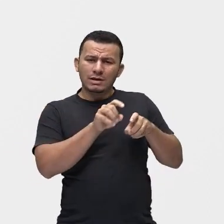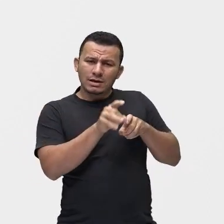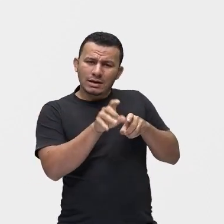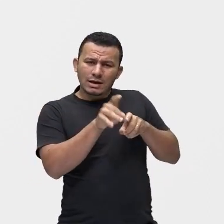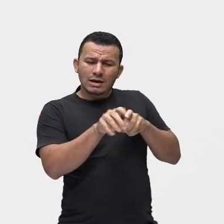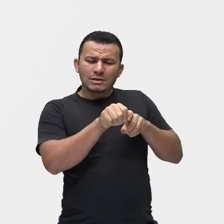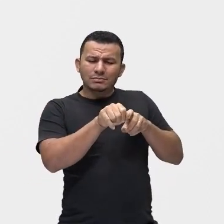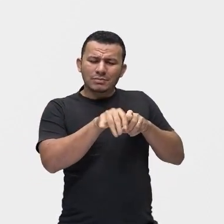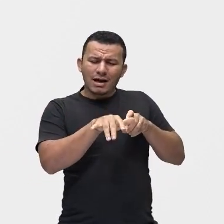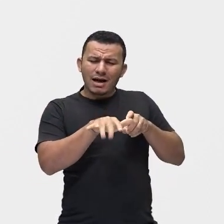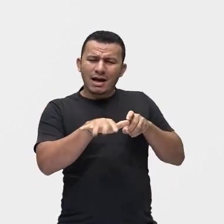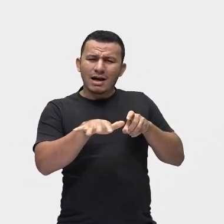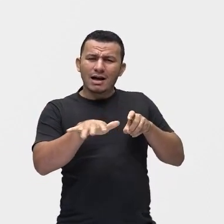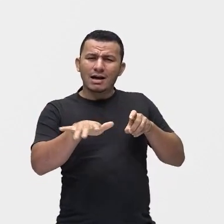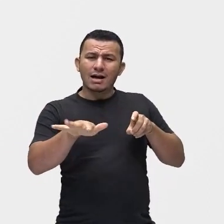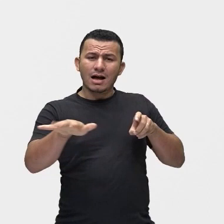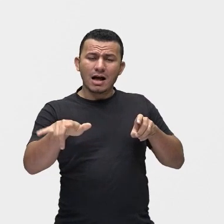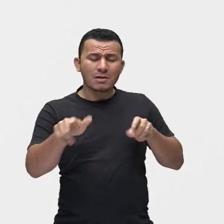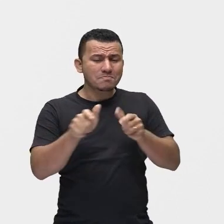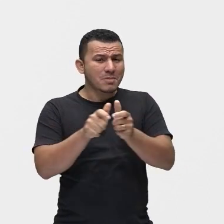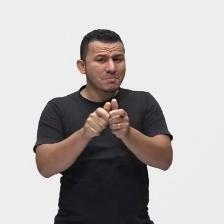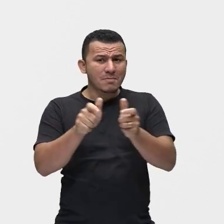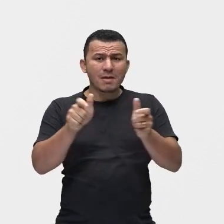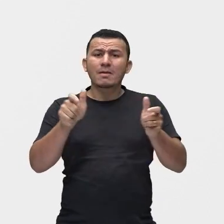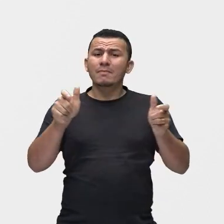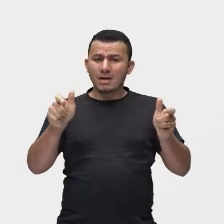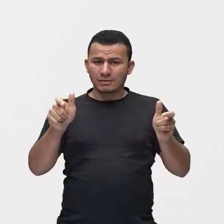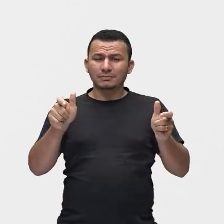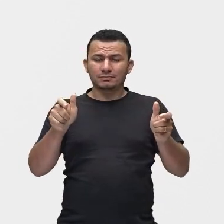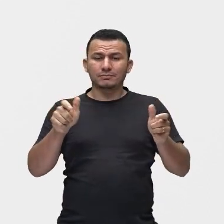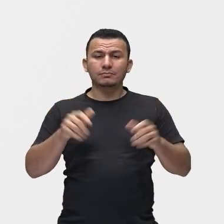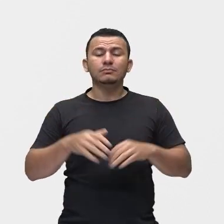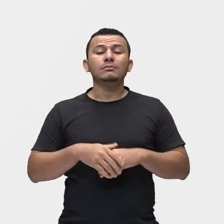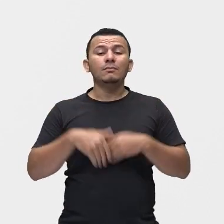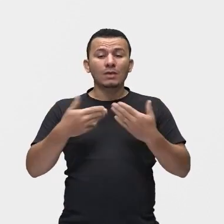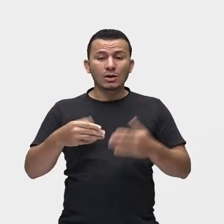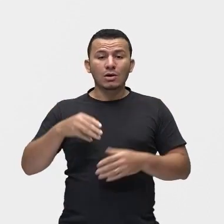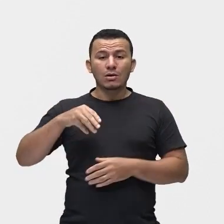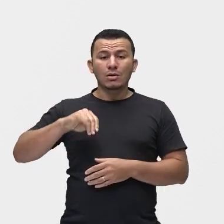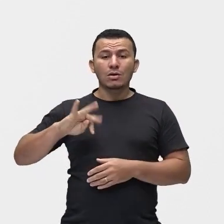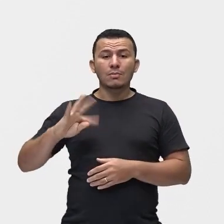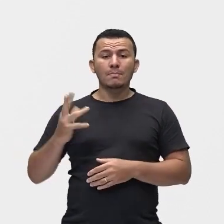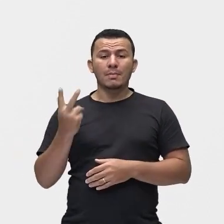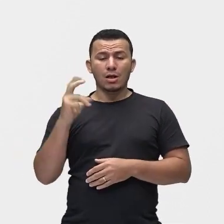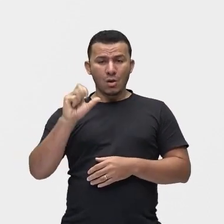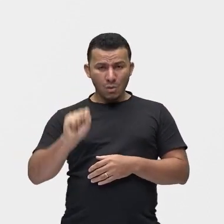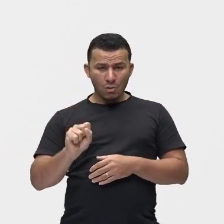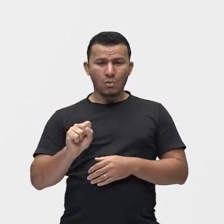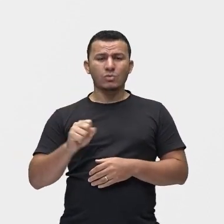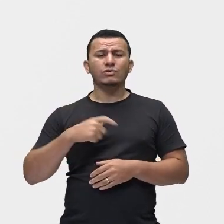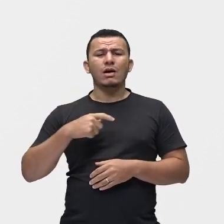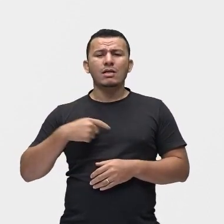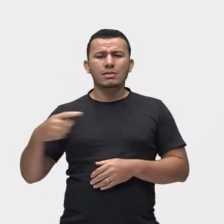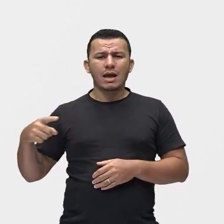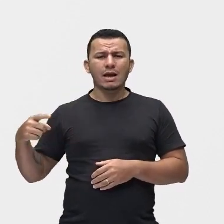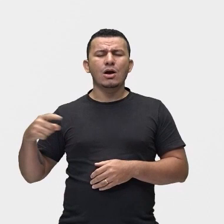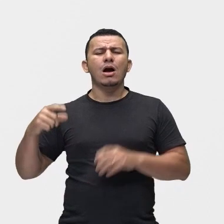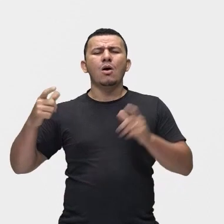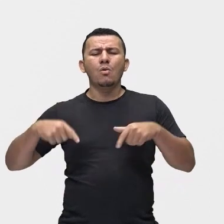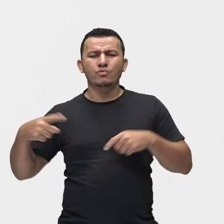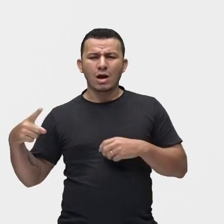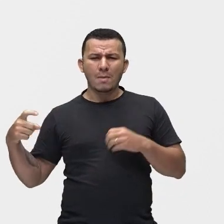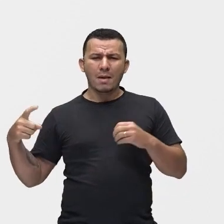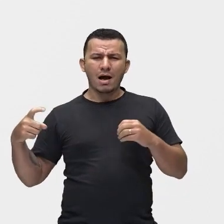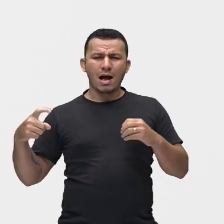sair durante o processo da ejaculação. Então, milhões de espermatozoides vão nadar em direção ao